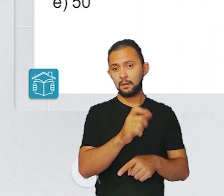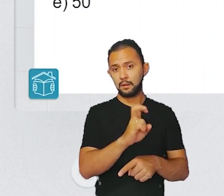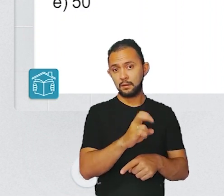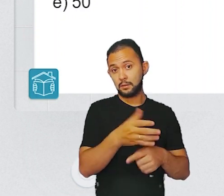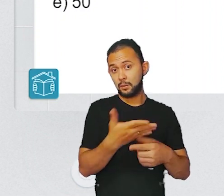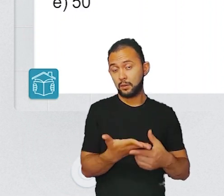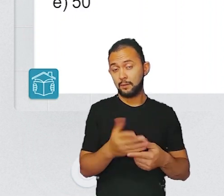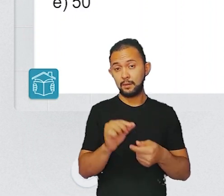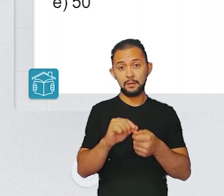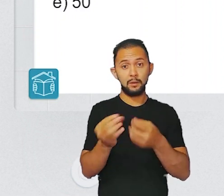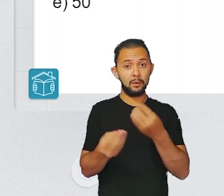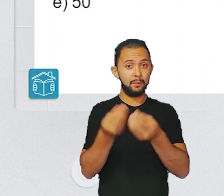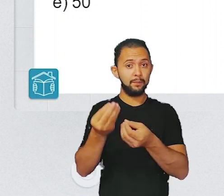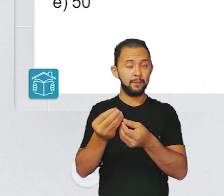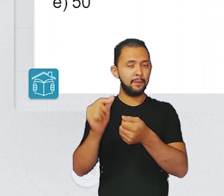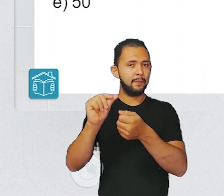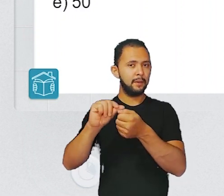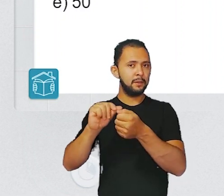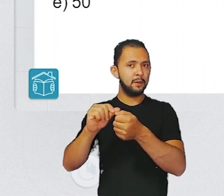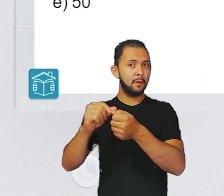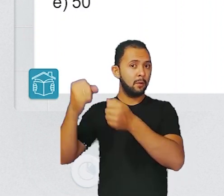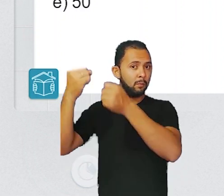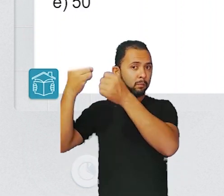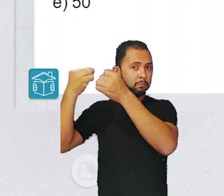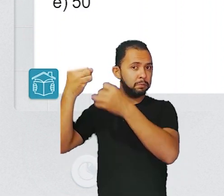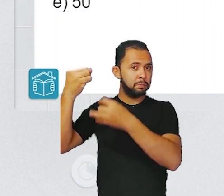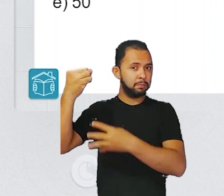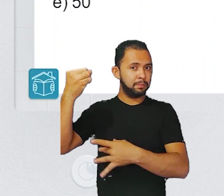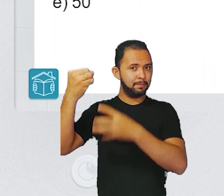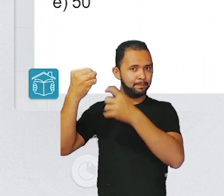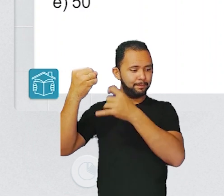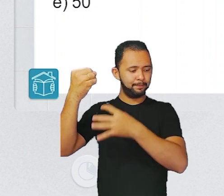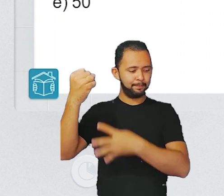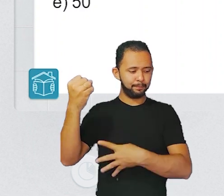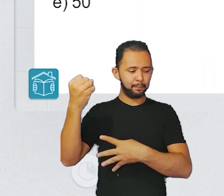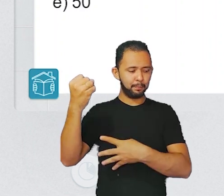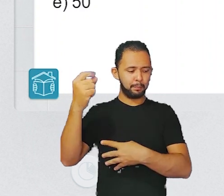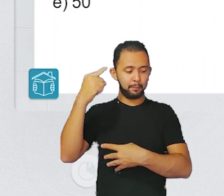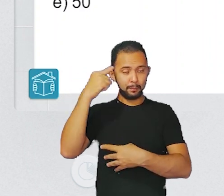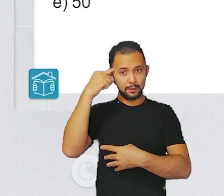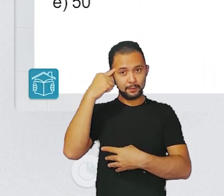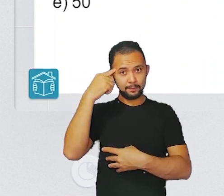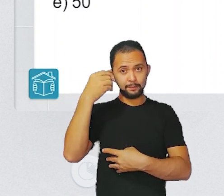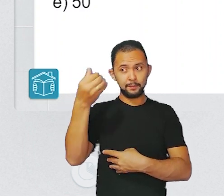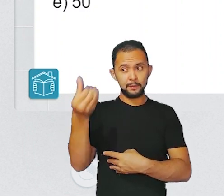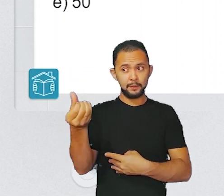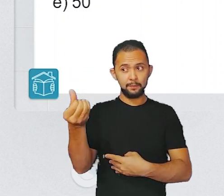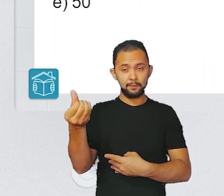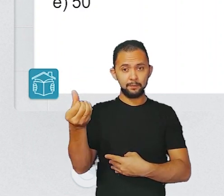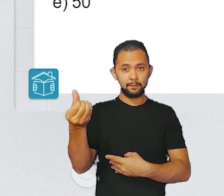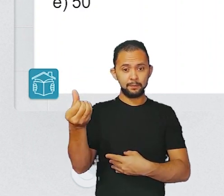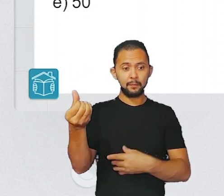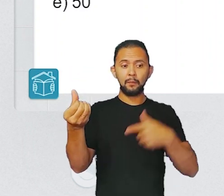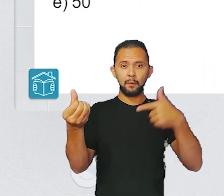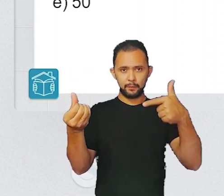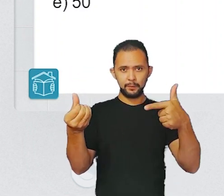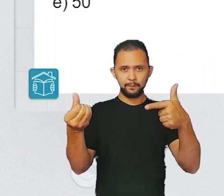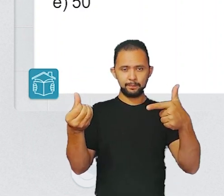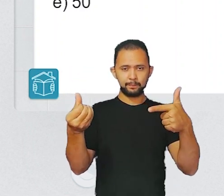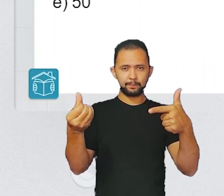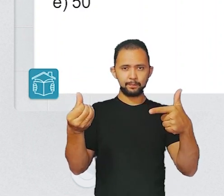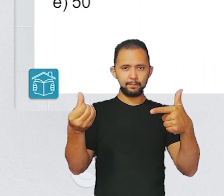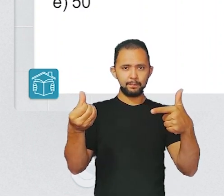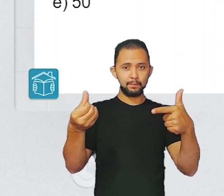fatorar. Aí, ó, vamos lá. Ó. Aqui tem algum número que é divisível por 2? Sim, então nós vamos fazer essa divisão.